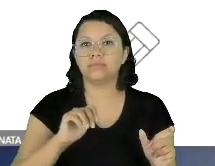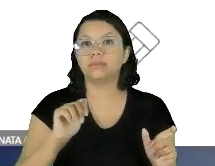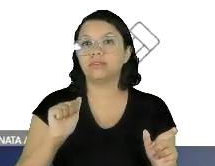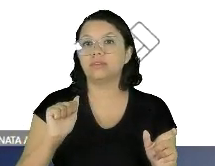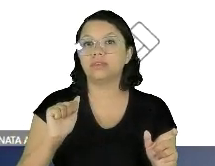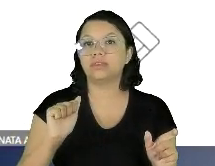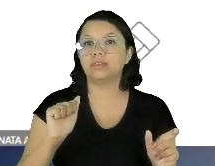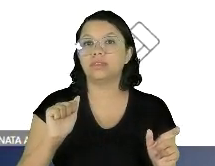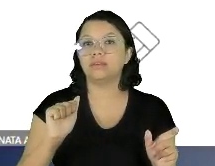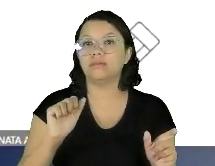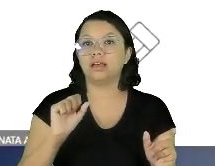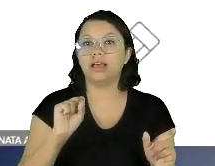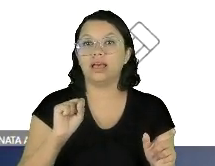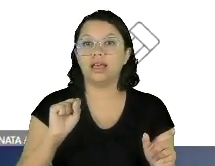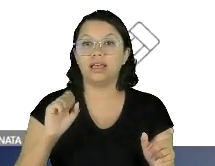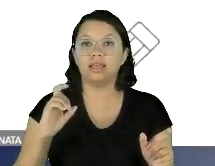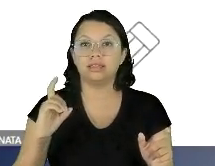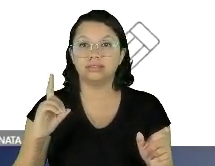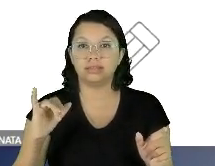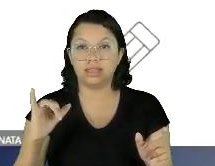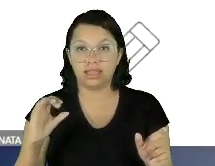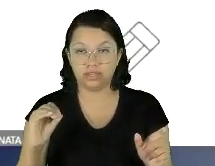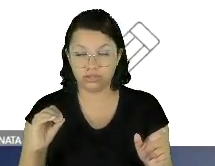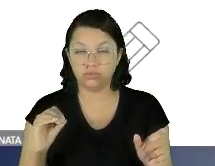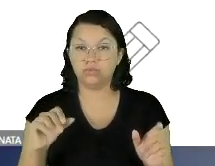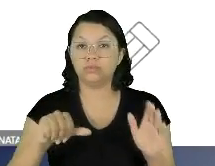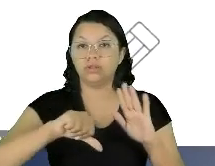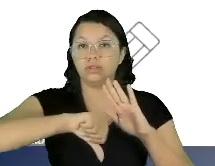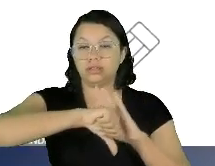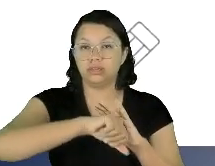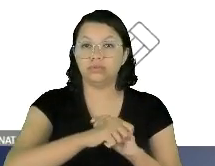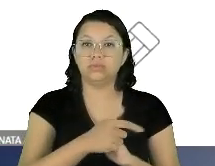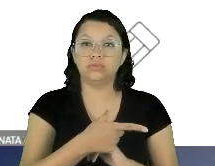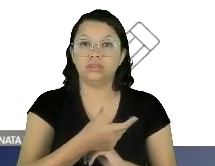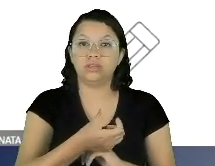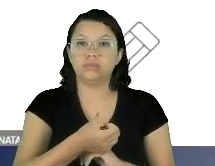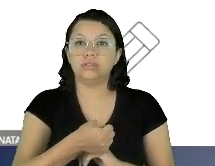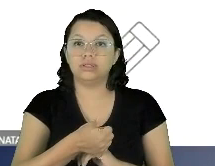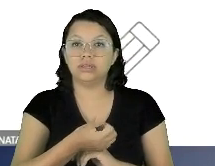crime do artigo 216-A, que eu mencionei para vocês,